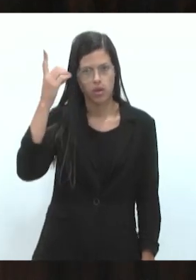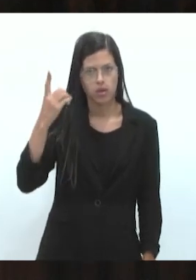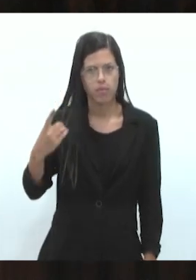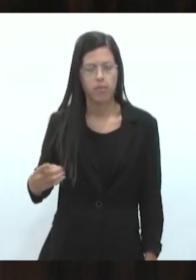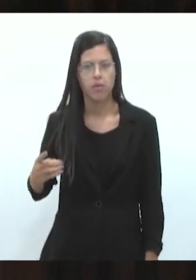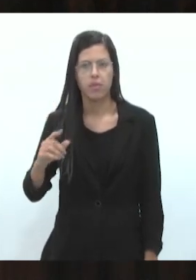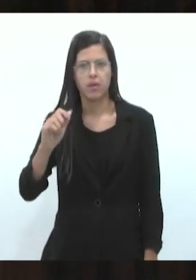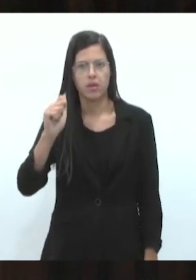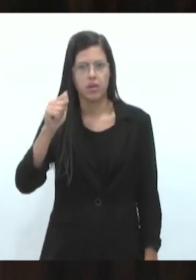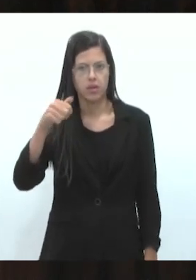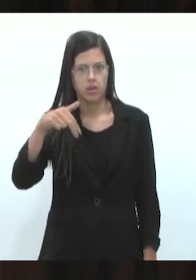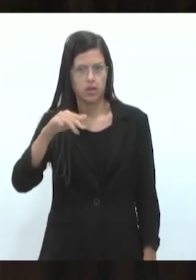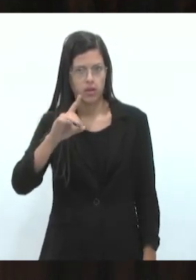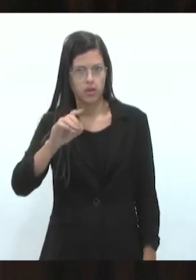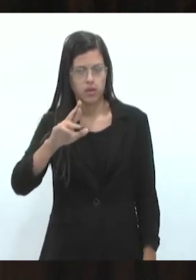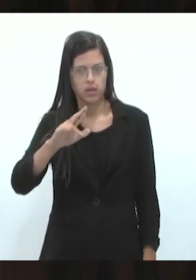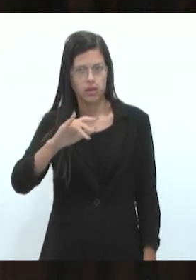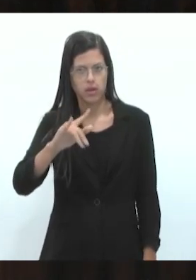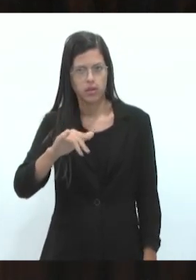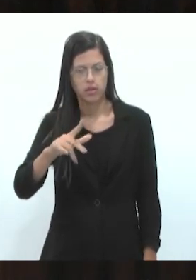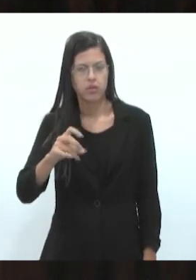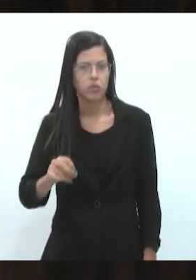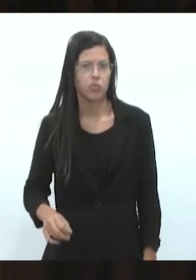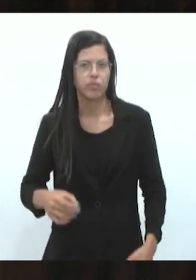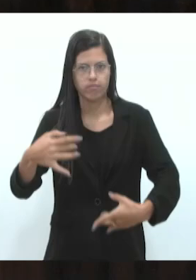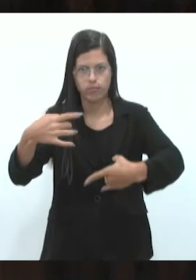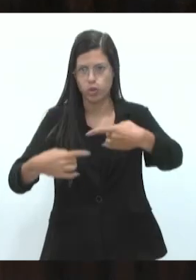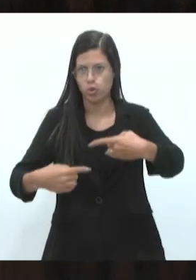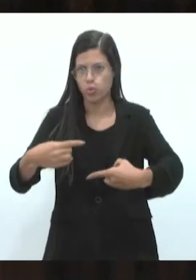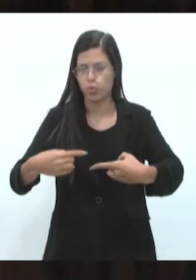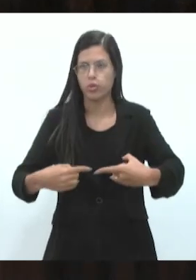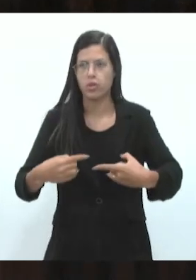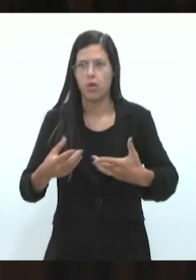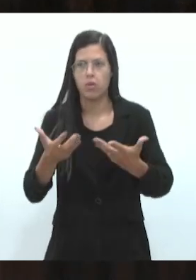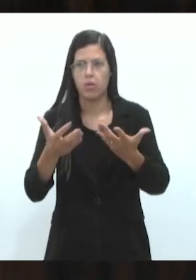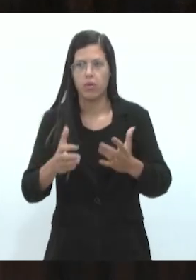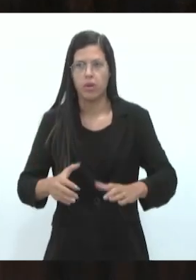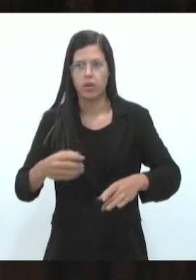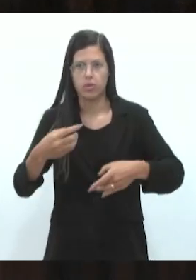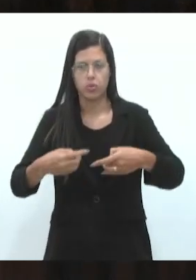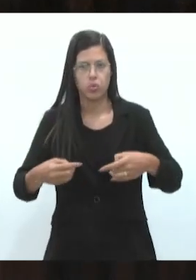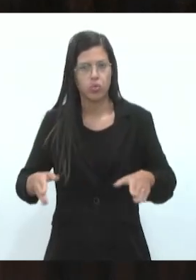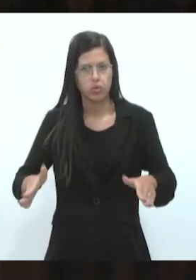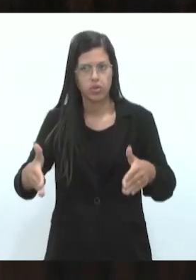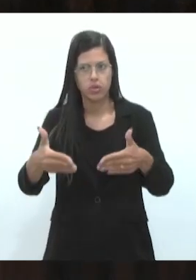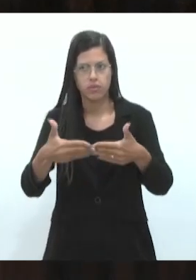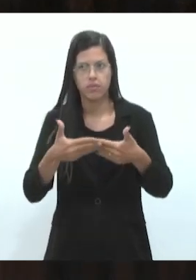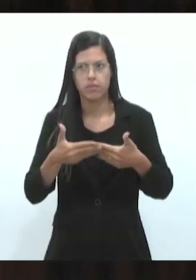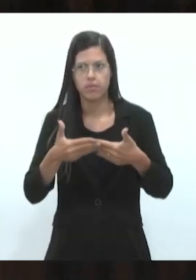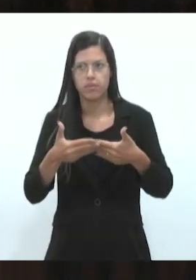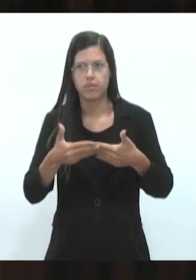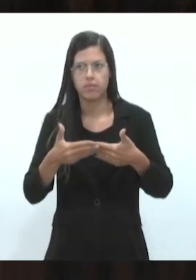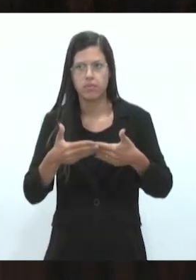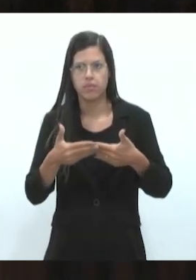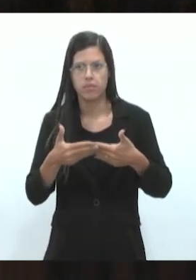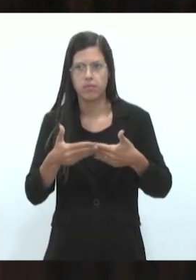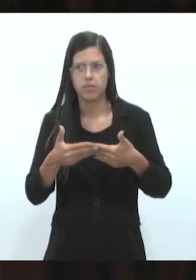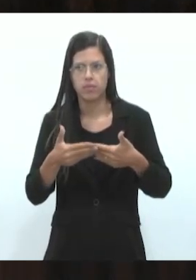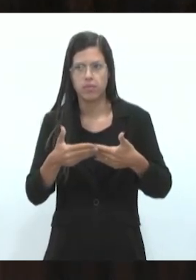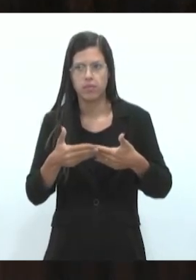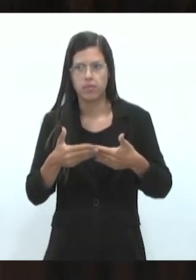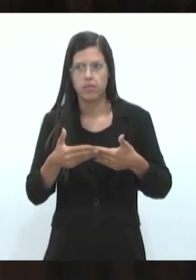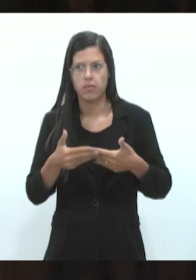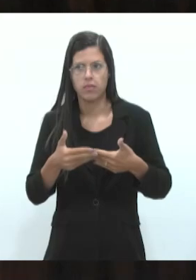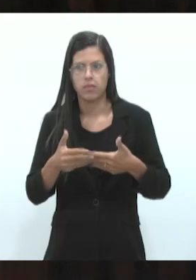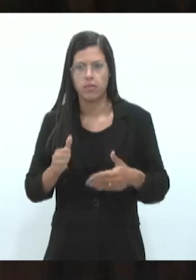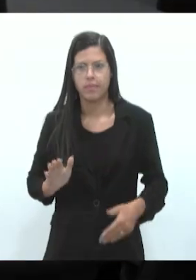e Andrezinho Siciliano. Em discussão. Não havendo quem queira discutir... Presidente. Deputado